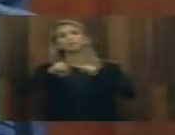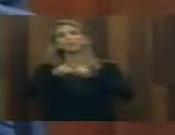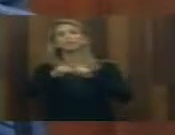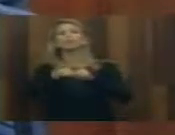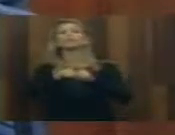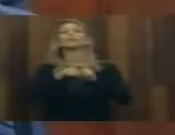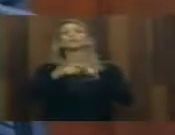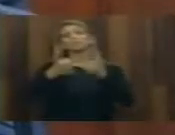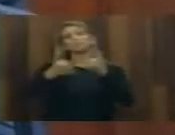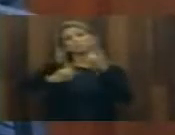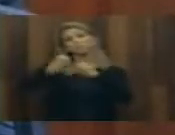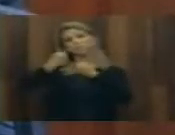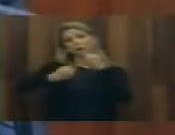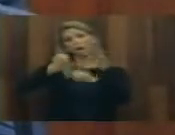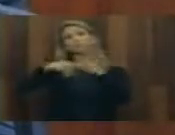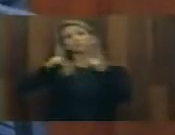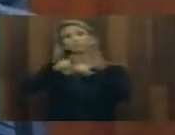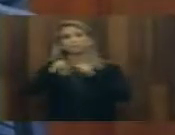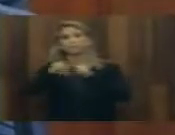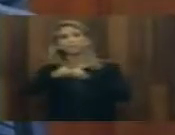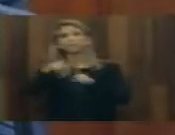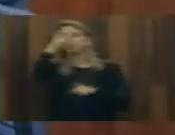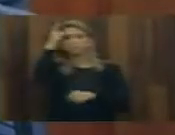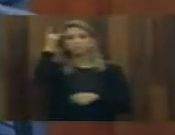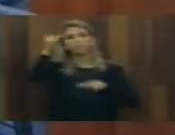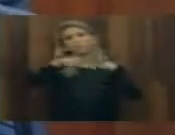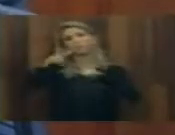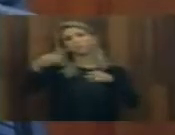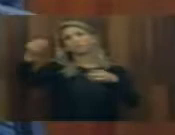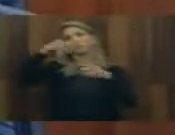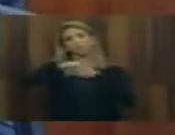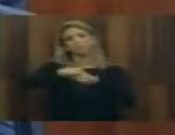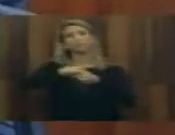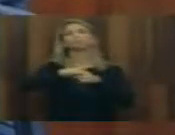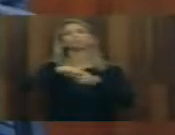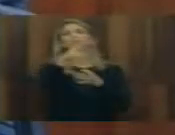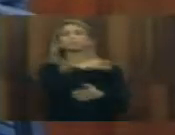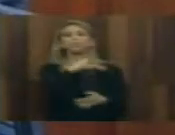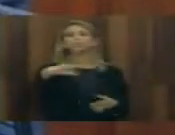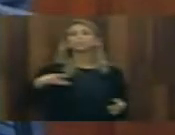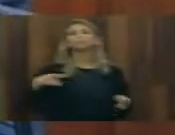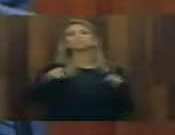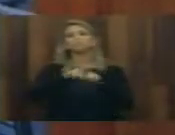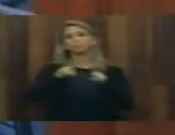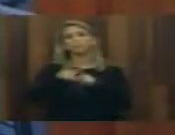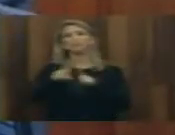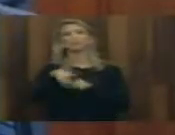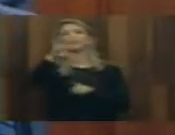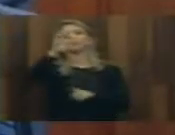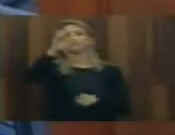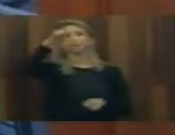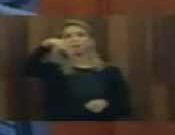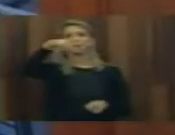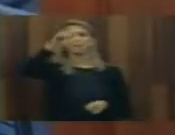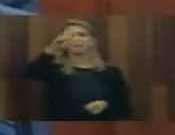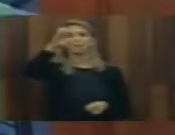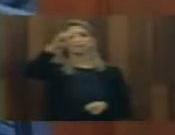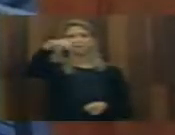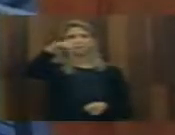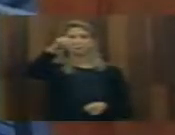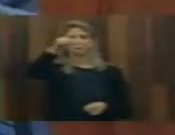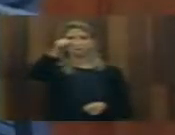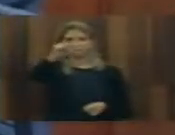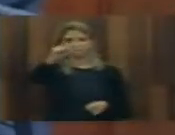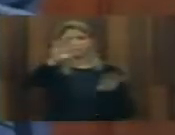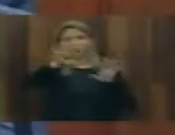dos profissionais, agentes comunitários de saúde e agentes de combate às endemias. O veto será encaminhado à Comissão